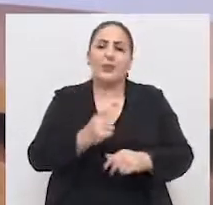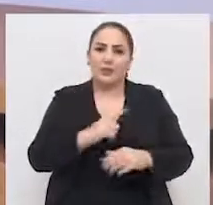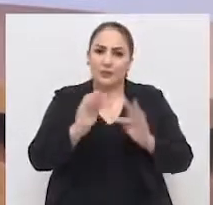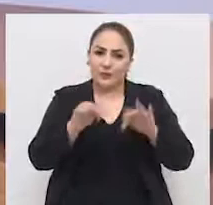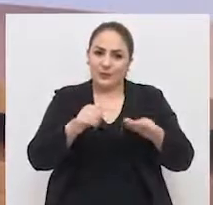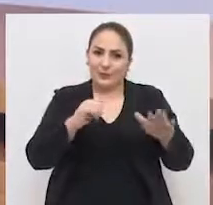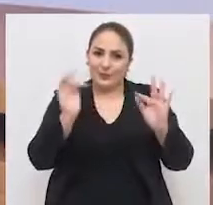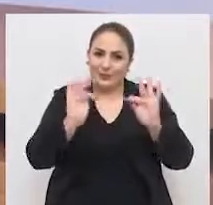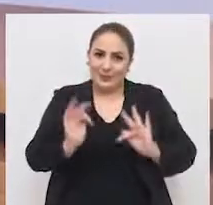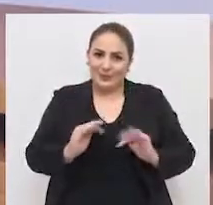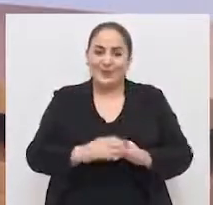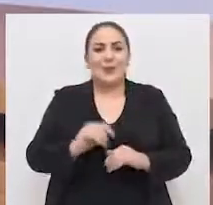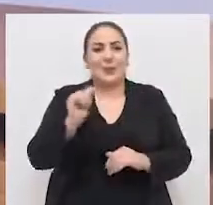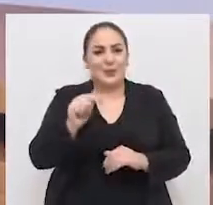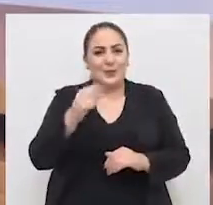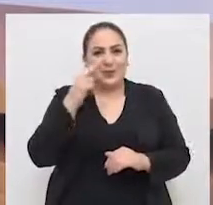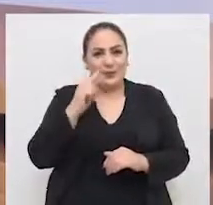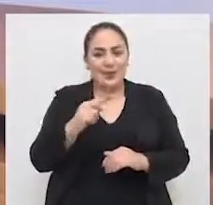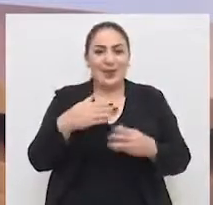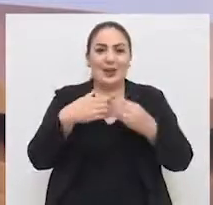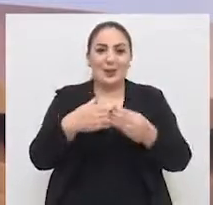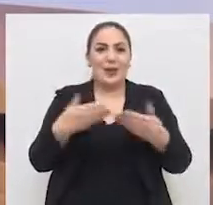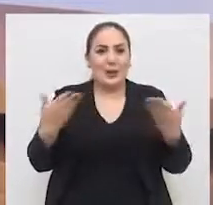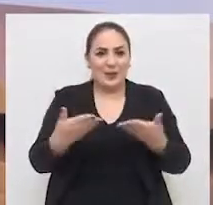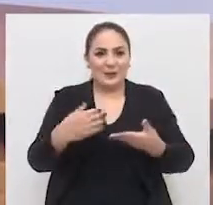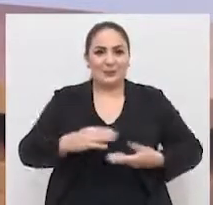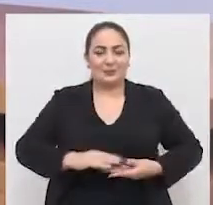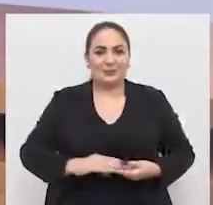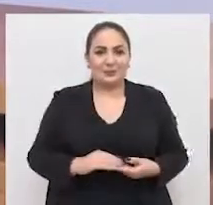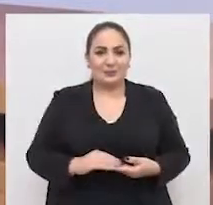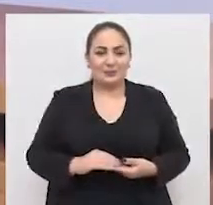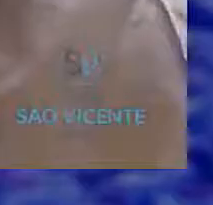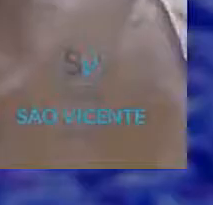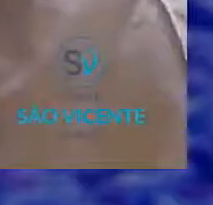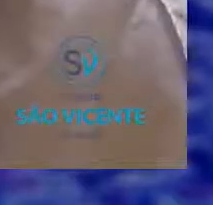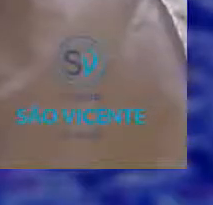teve um final feliz, e é isso que você vai acompanhar agora.